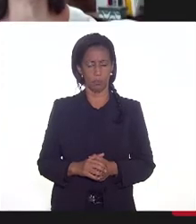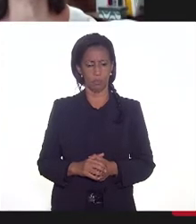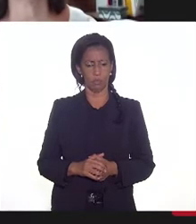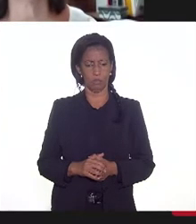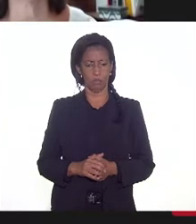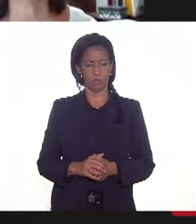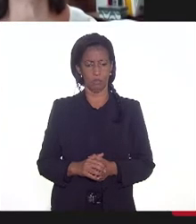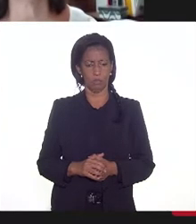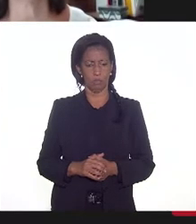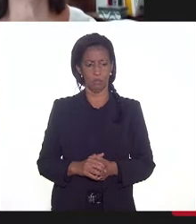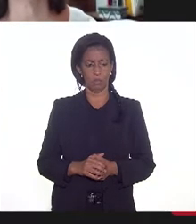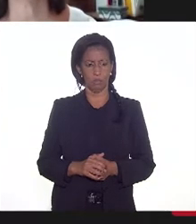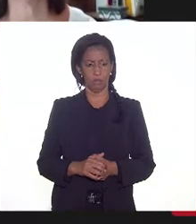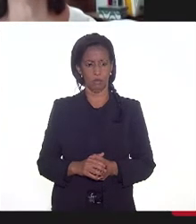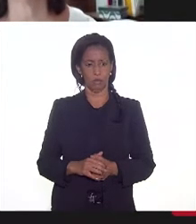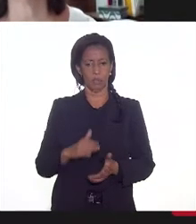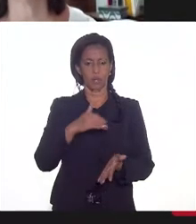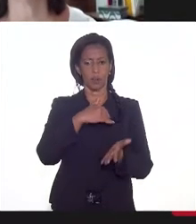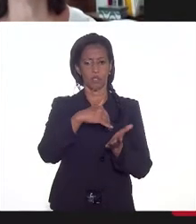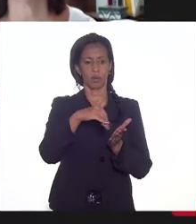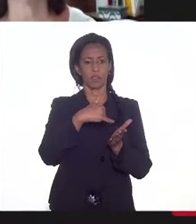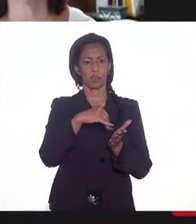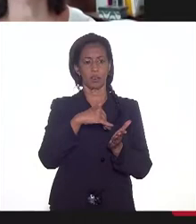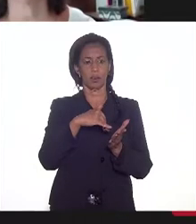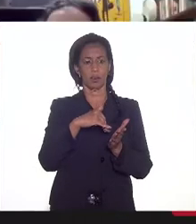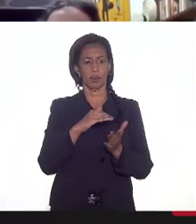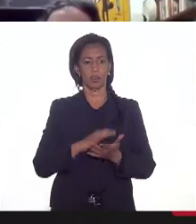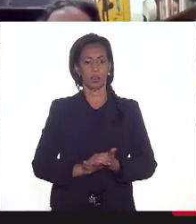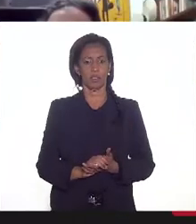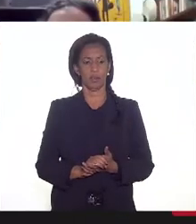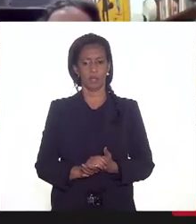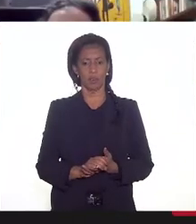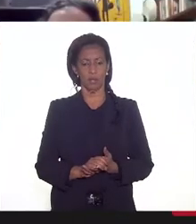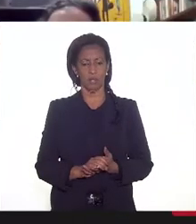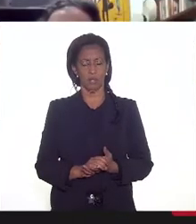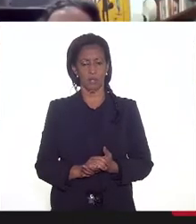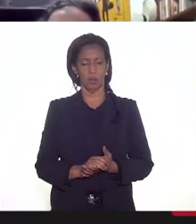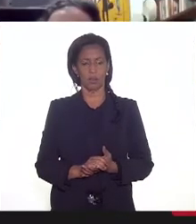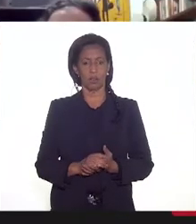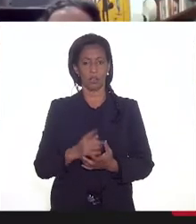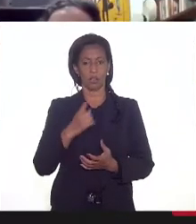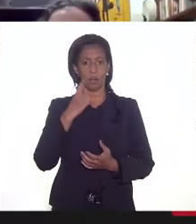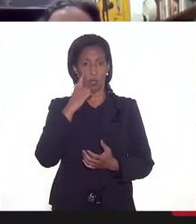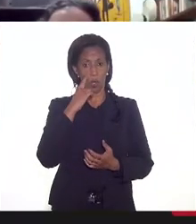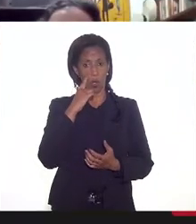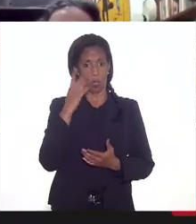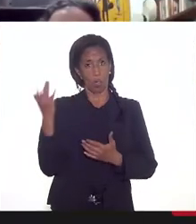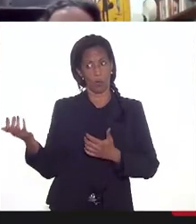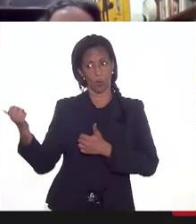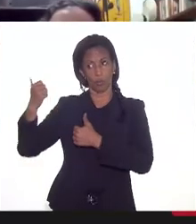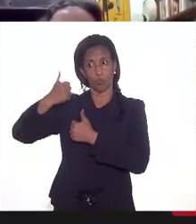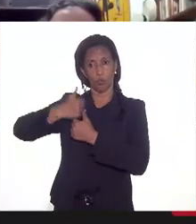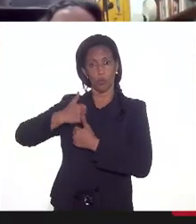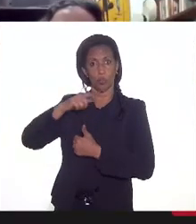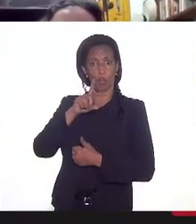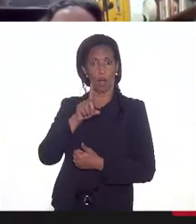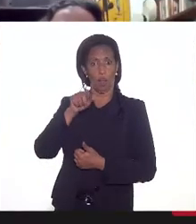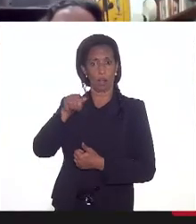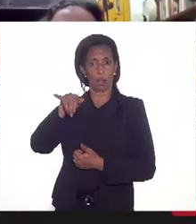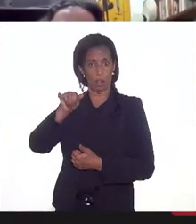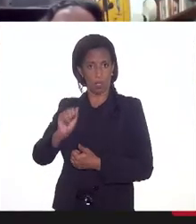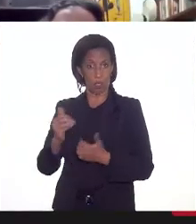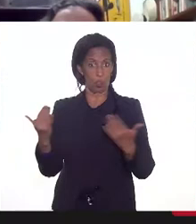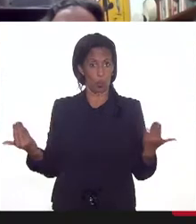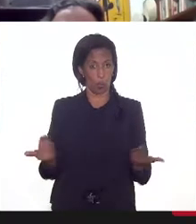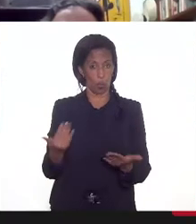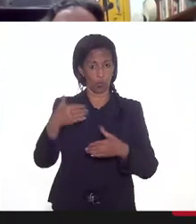Daniele. Secretária Daniele, eu estou fazendo uma observação aqui, antes de passar a presidência para a deputada Dani. Hoje vota na